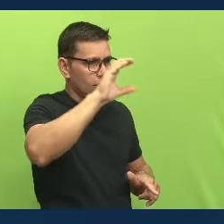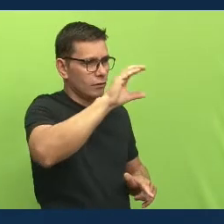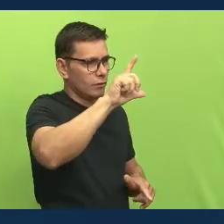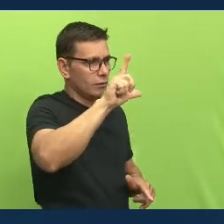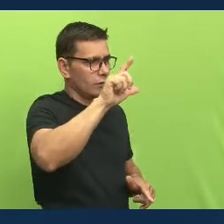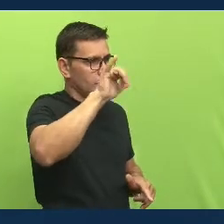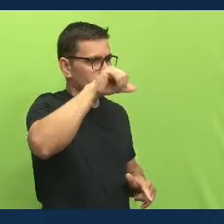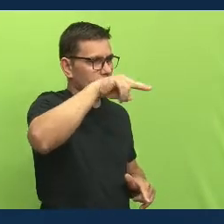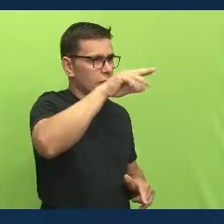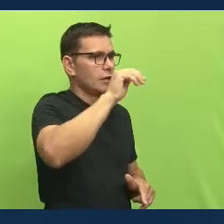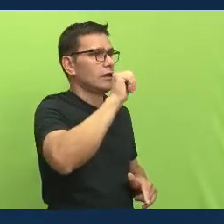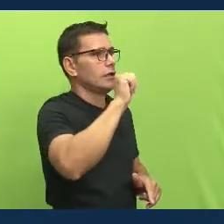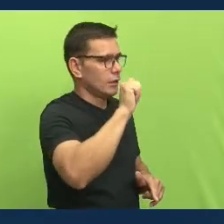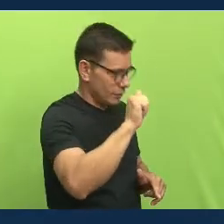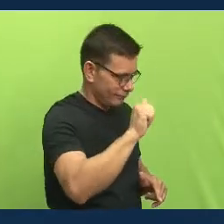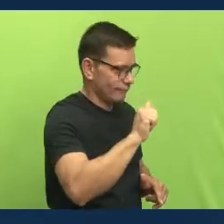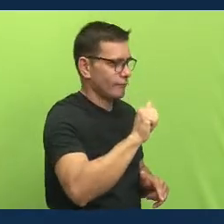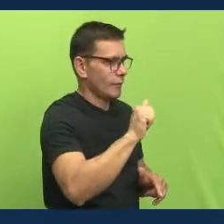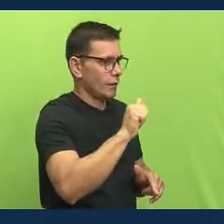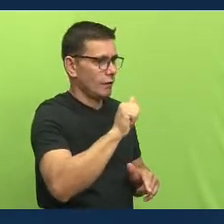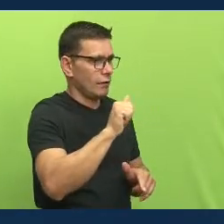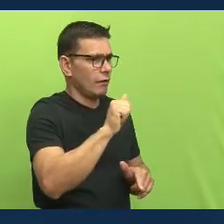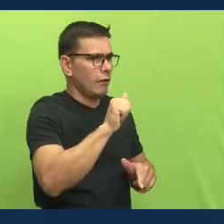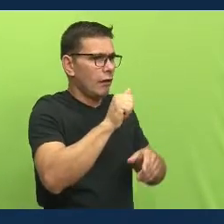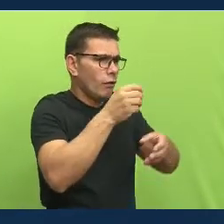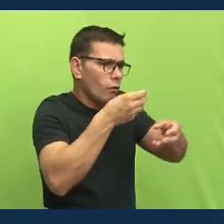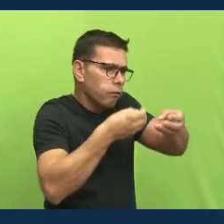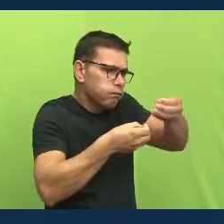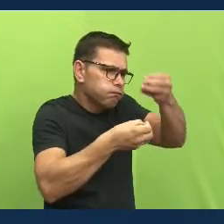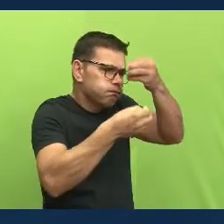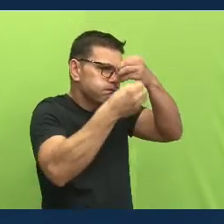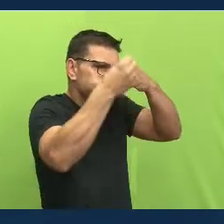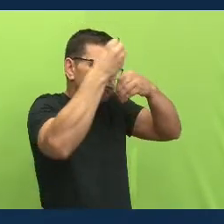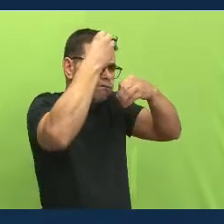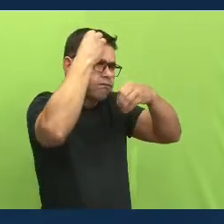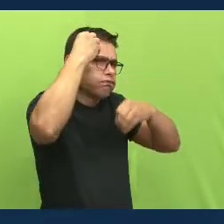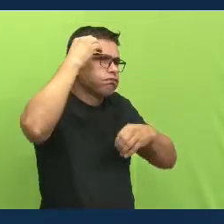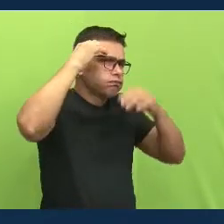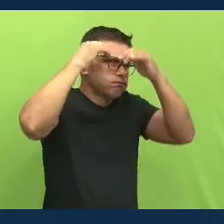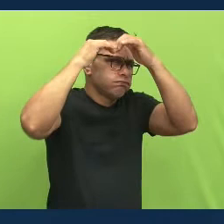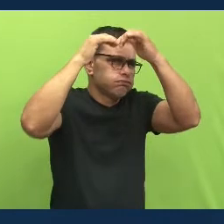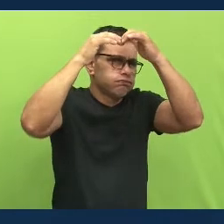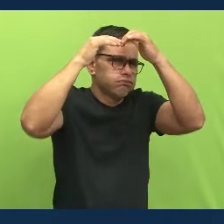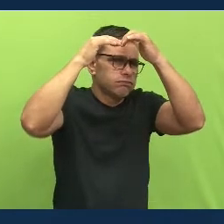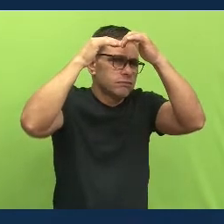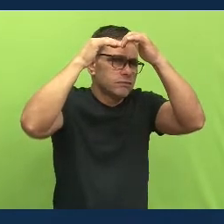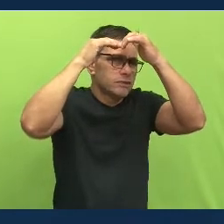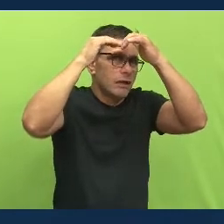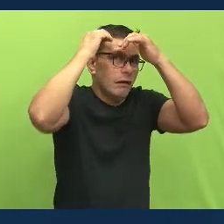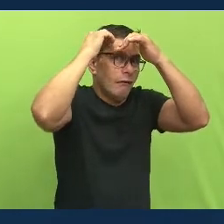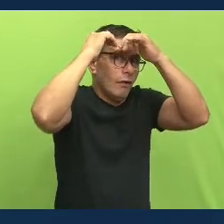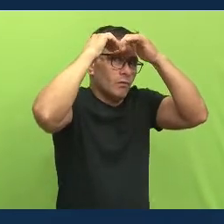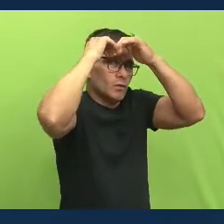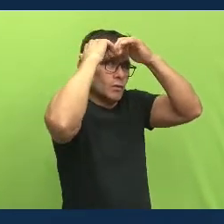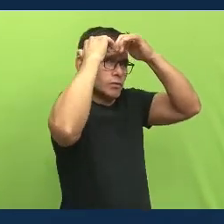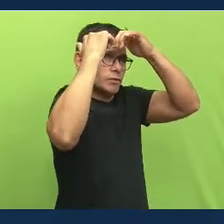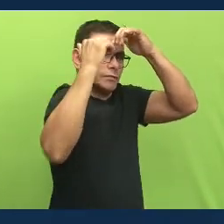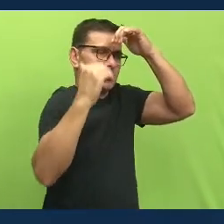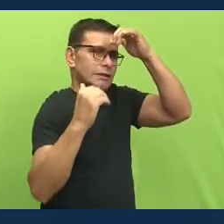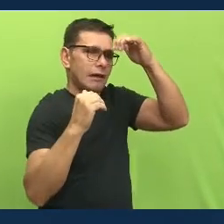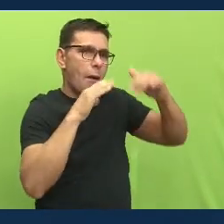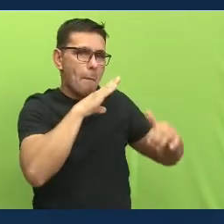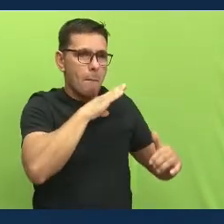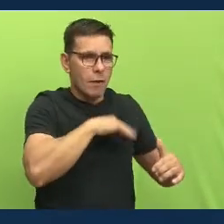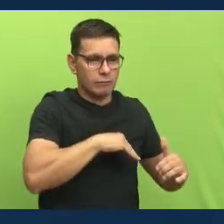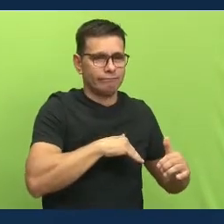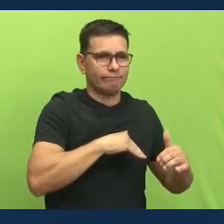onde nós entramos lá no subconsciente da pessoa e trabalhamos aquela questão. Então vem muita coisa que ele